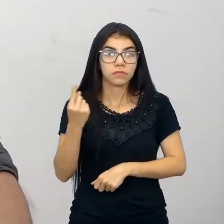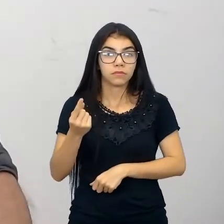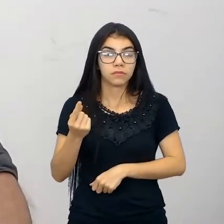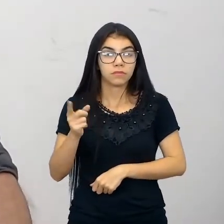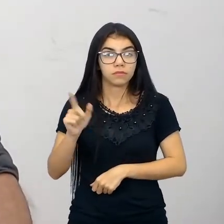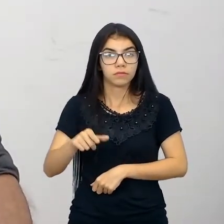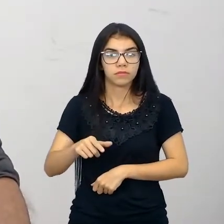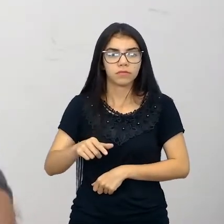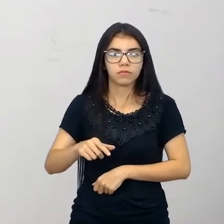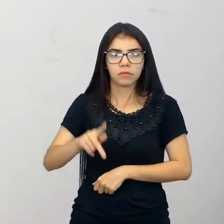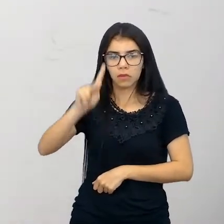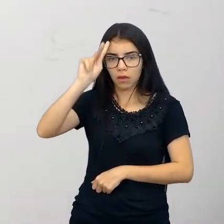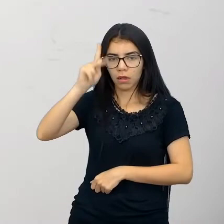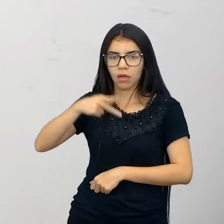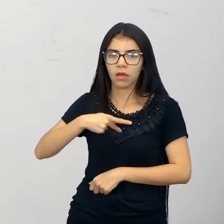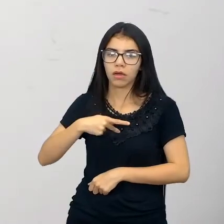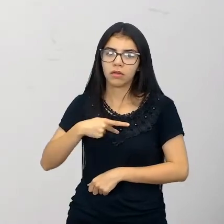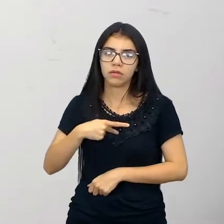plenamente satisfatório.